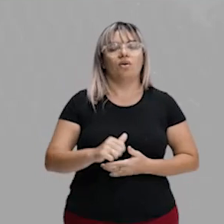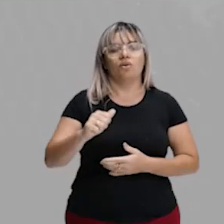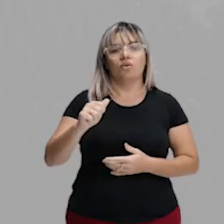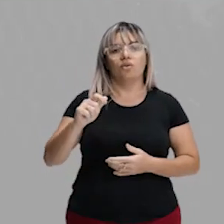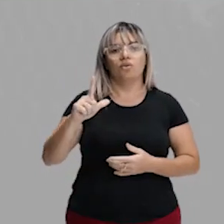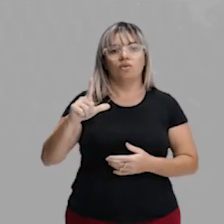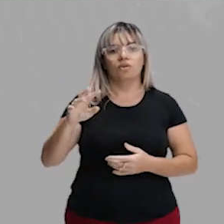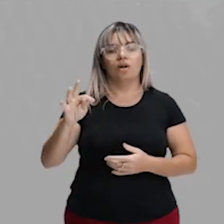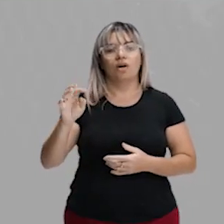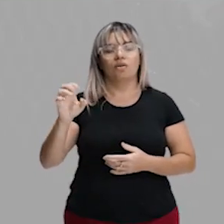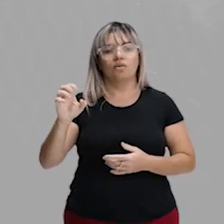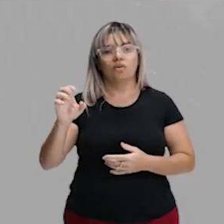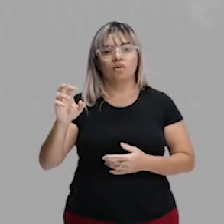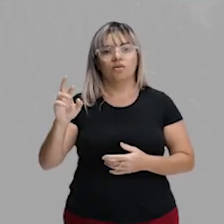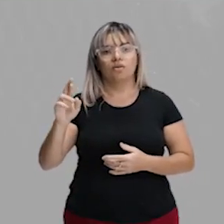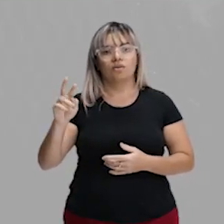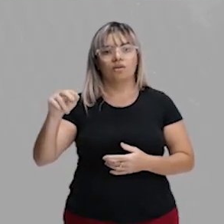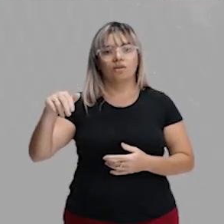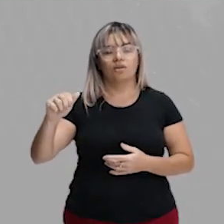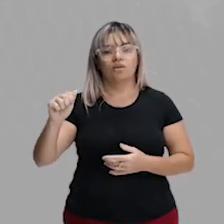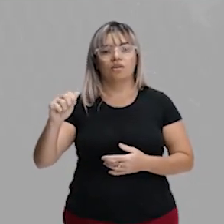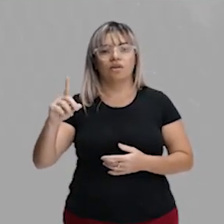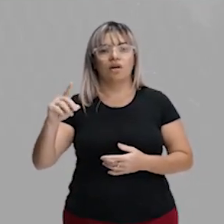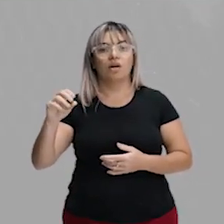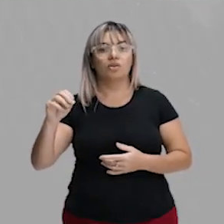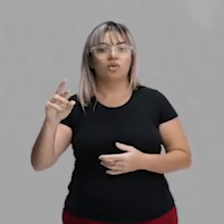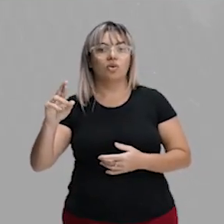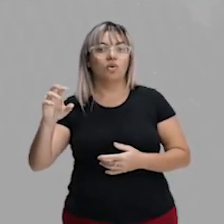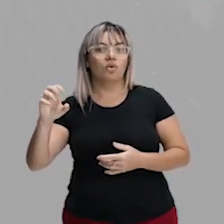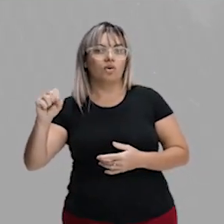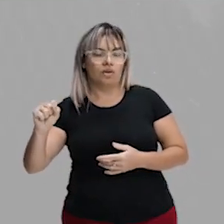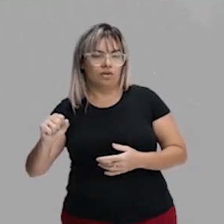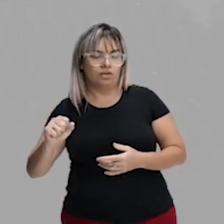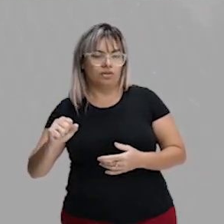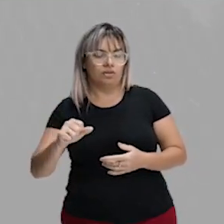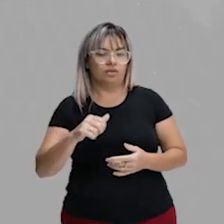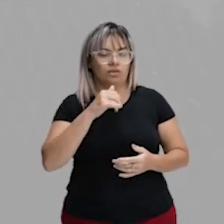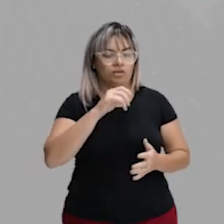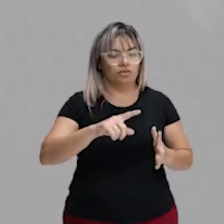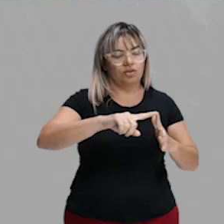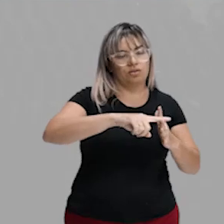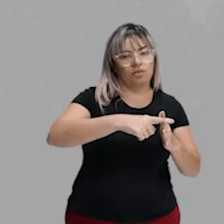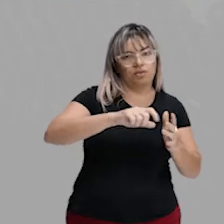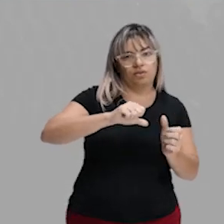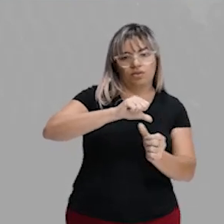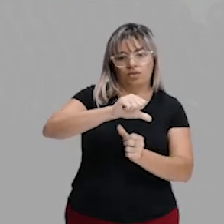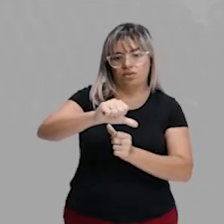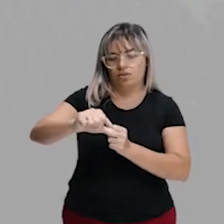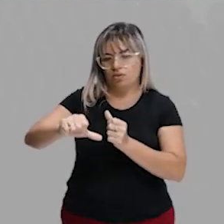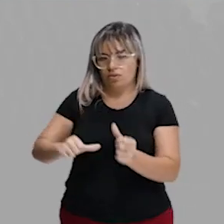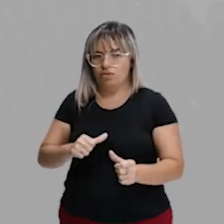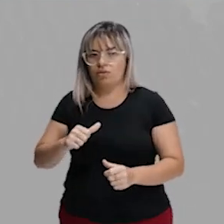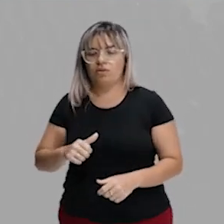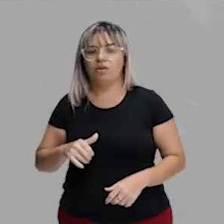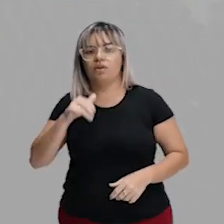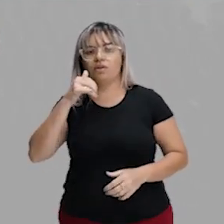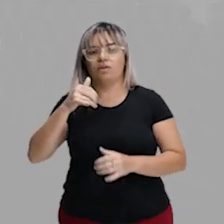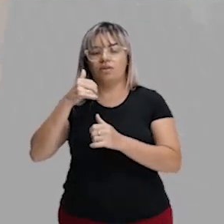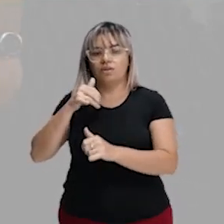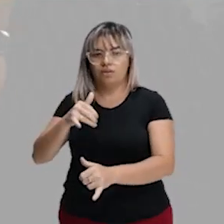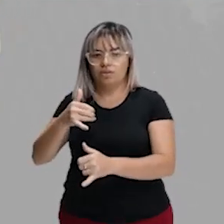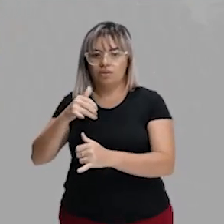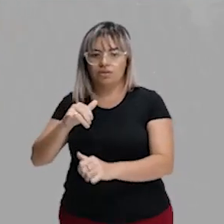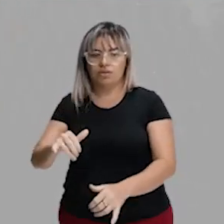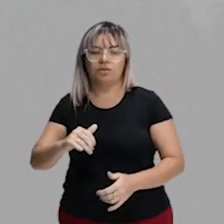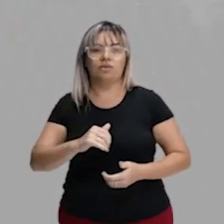transformam a energia mecânica aí em energia elétrica, certo? Então esses são os